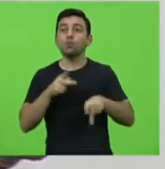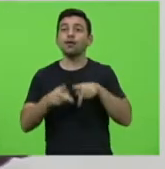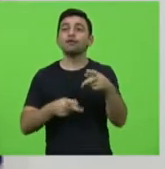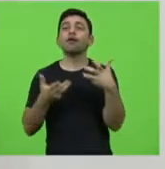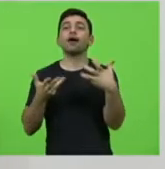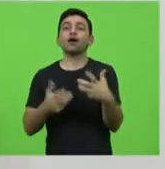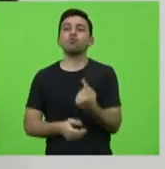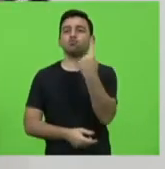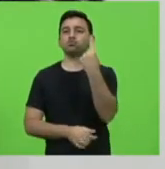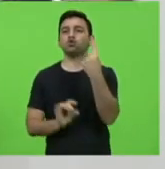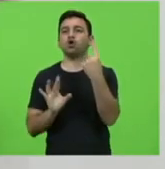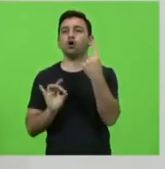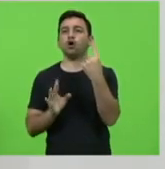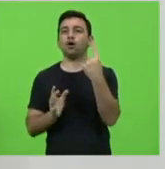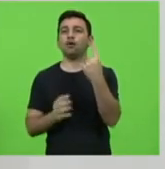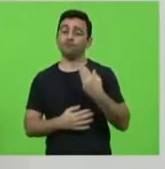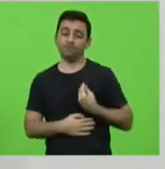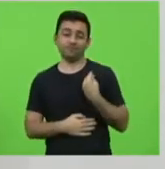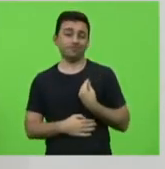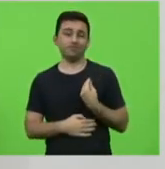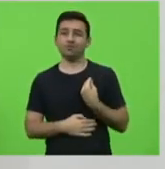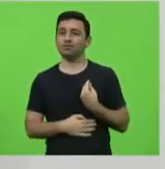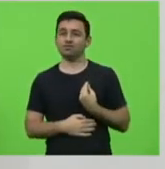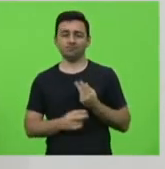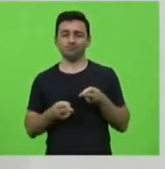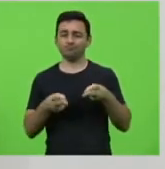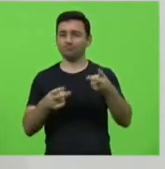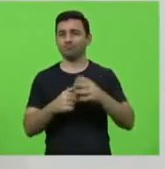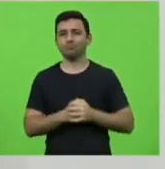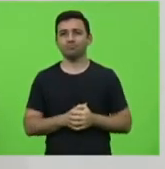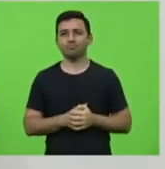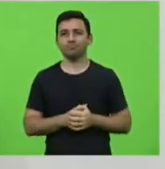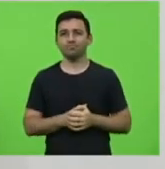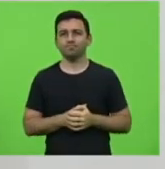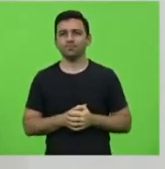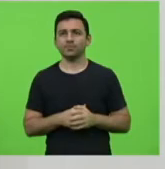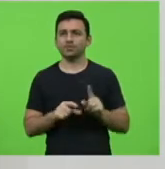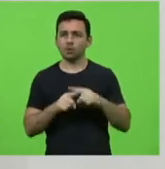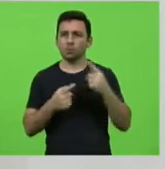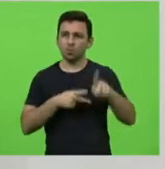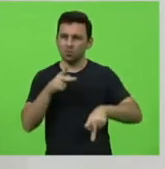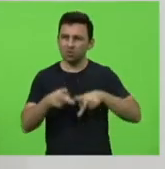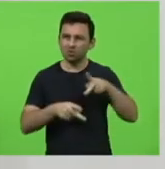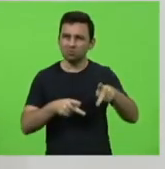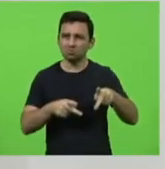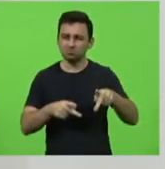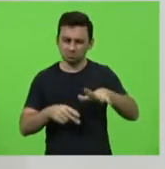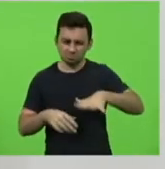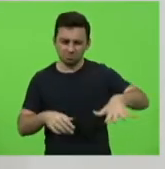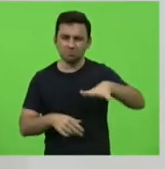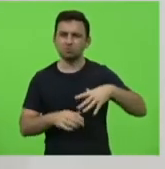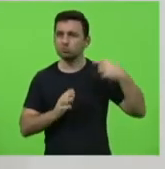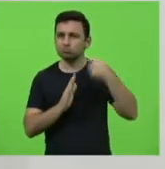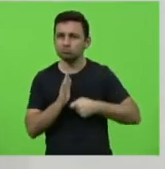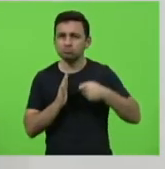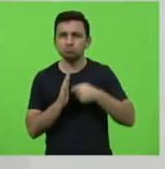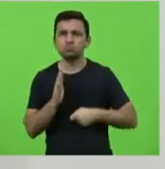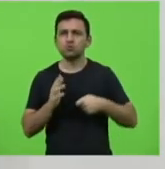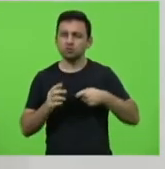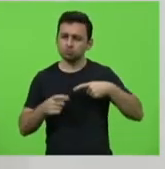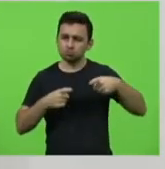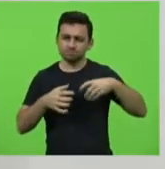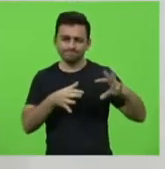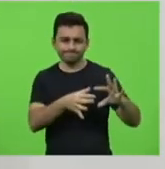coisa: sobreviver. E, além de sobreviver, o povo passou a lutar, se uniu,